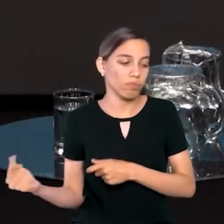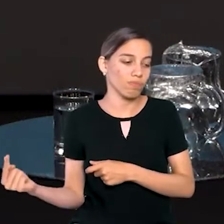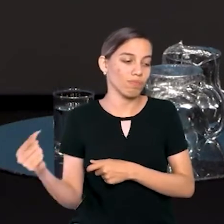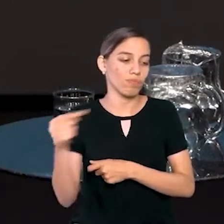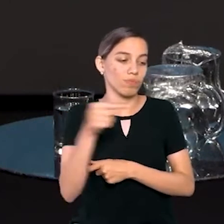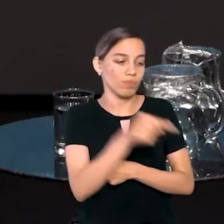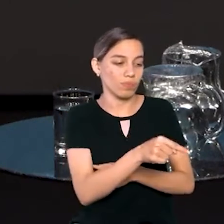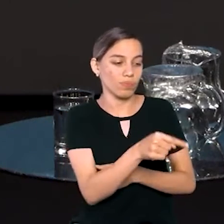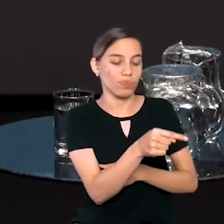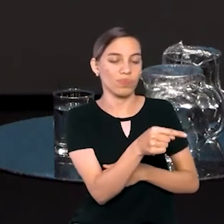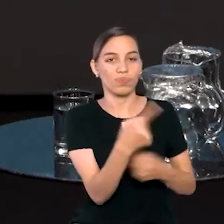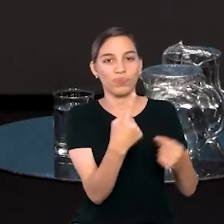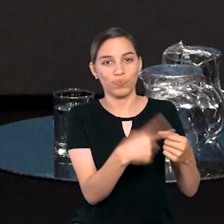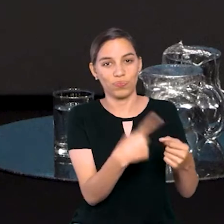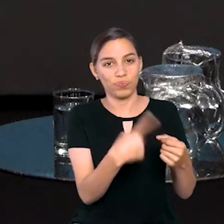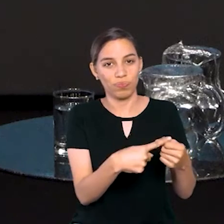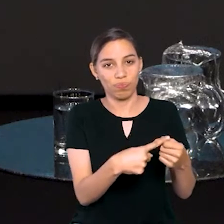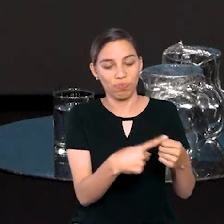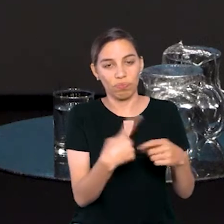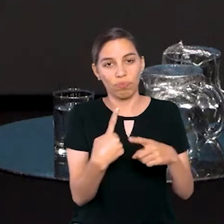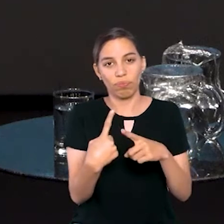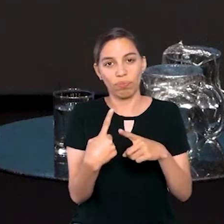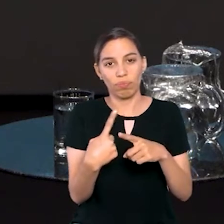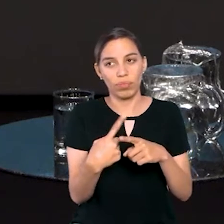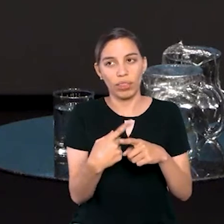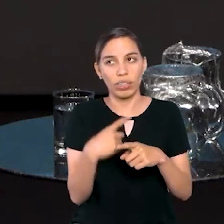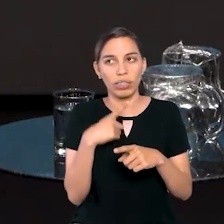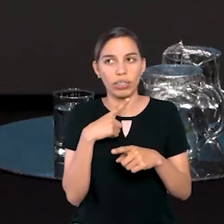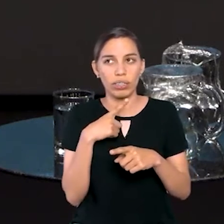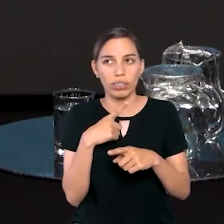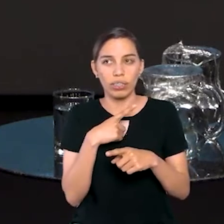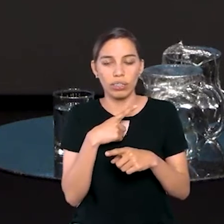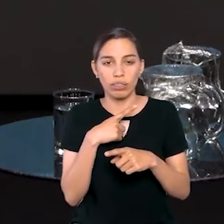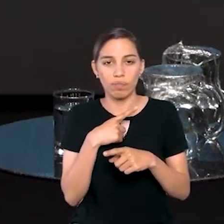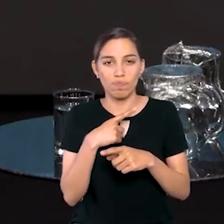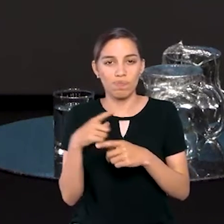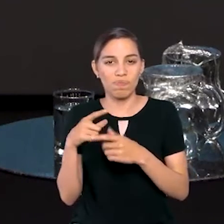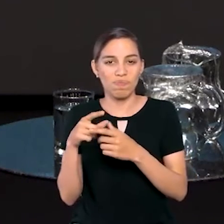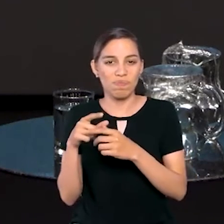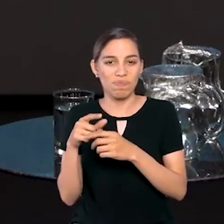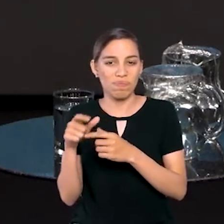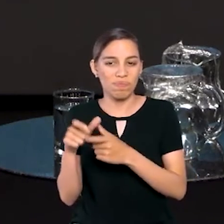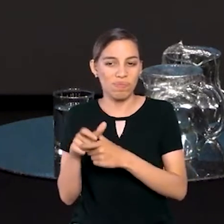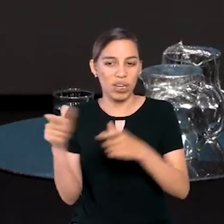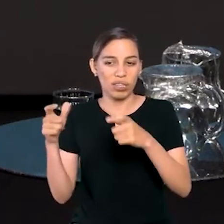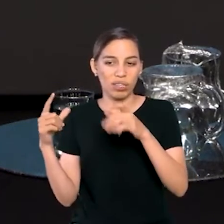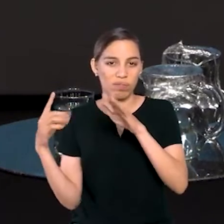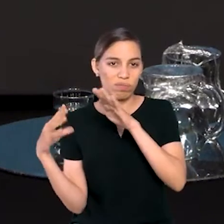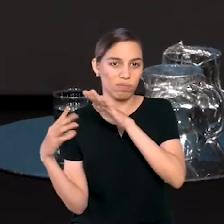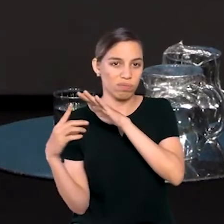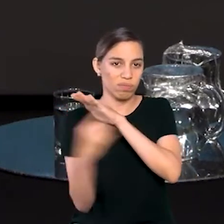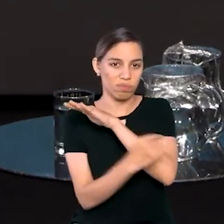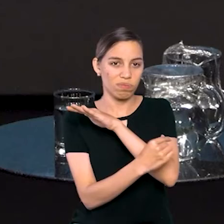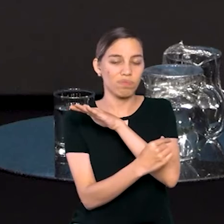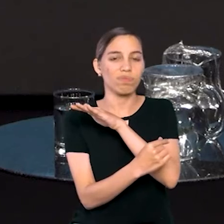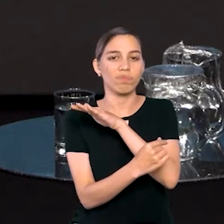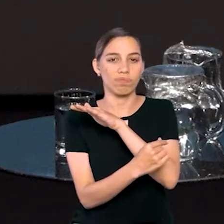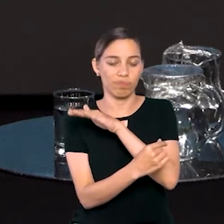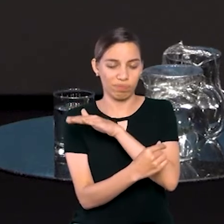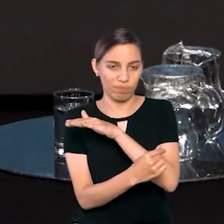vive fora dos seus territórios. Quer dizer, são, de alguma maneira, também refugiados. E a